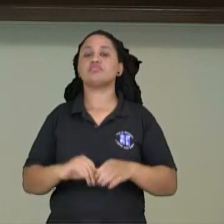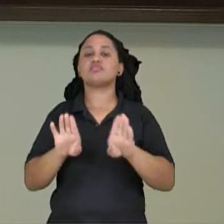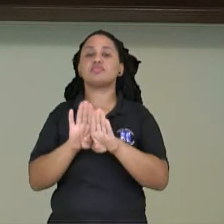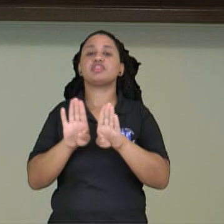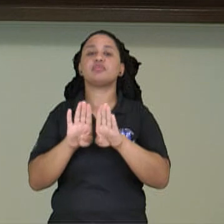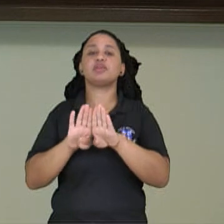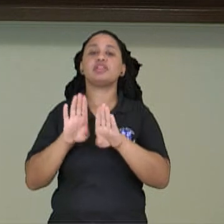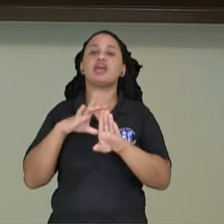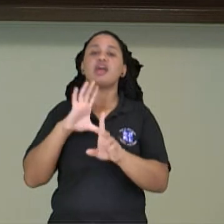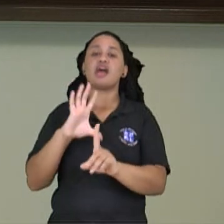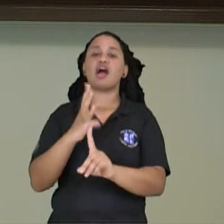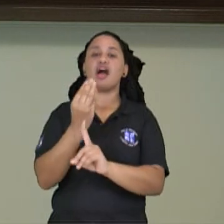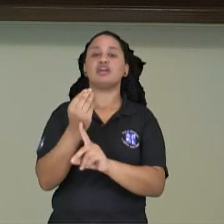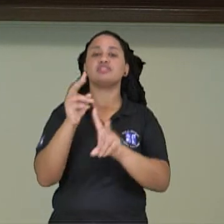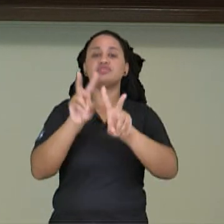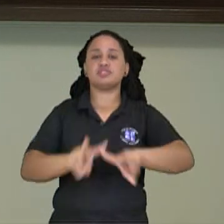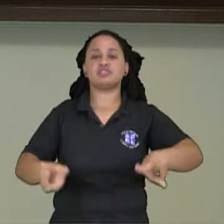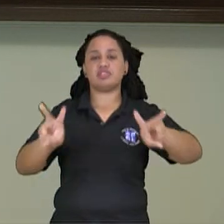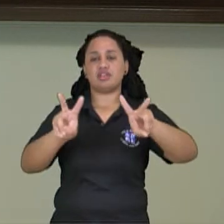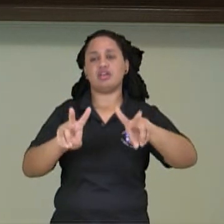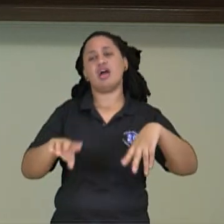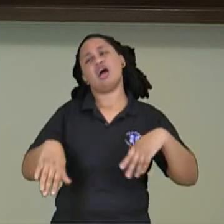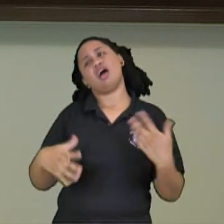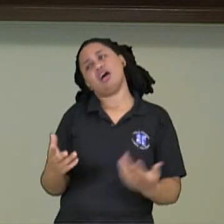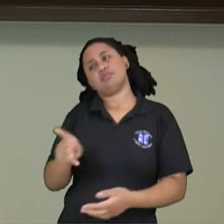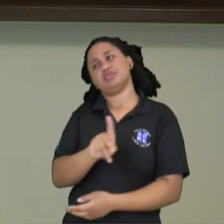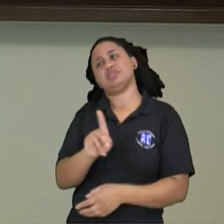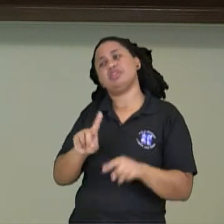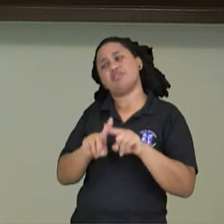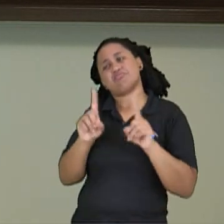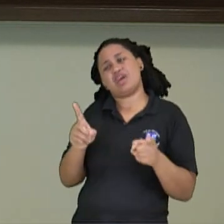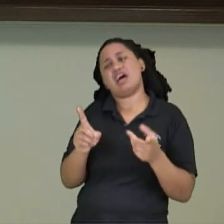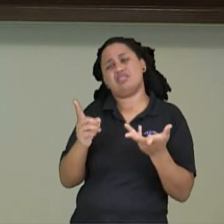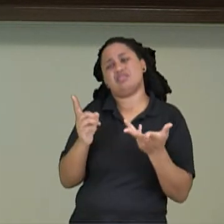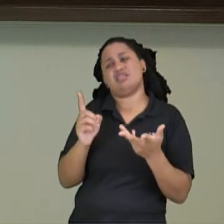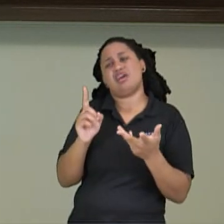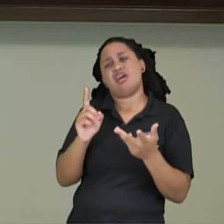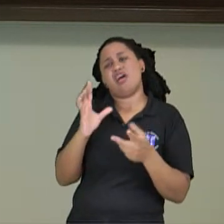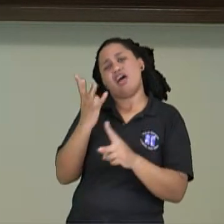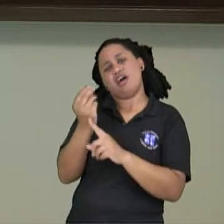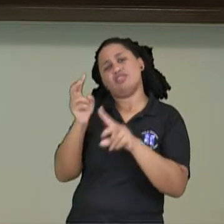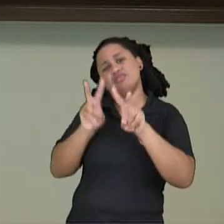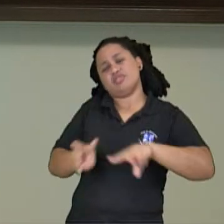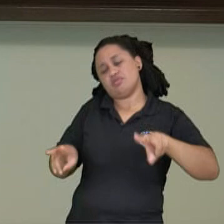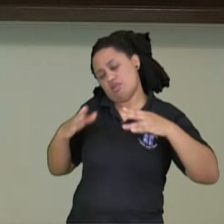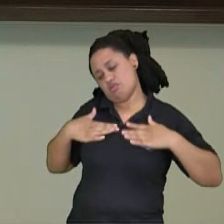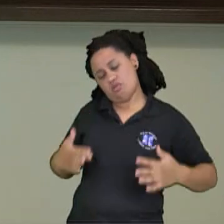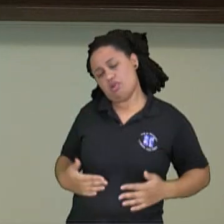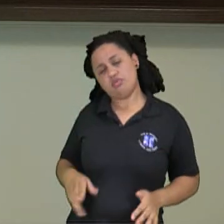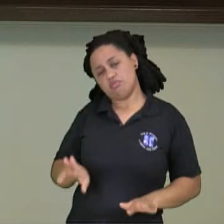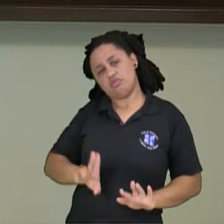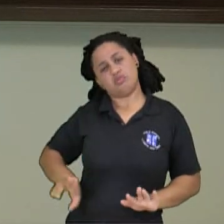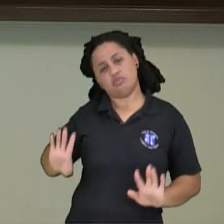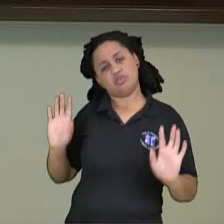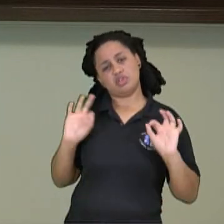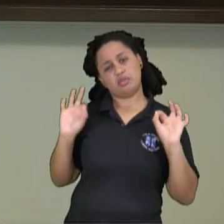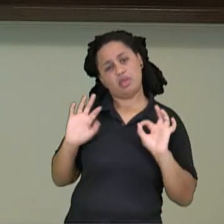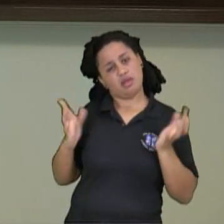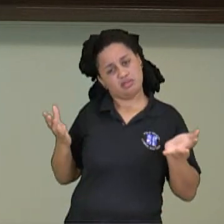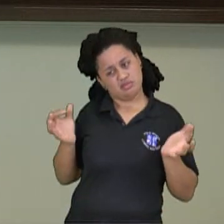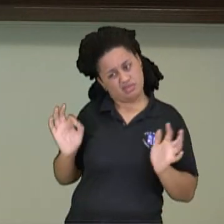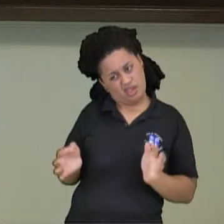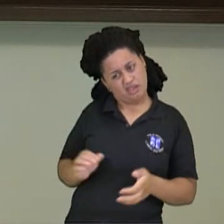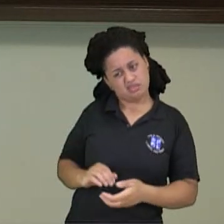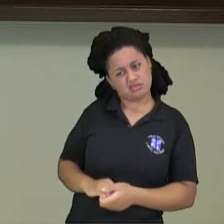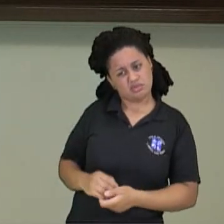Artes visuais. Ai, professora, mas nas artes visuais o corpo não participa muito, não é